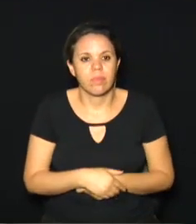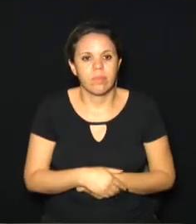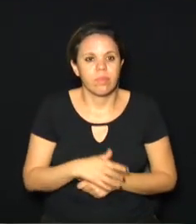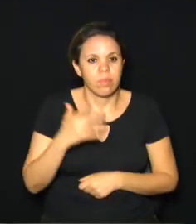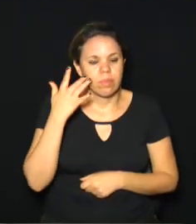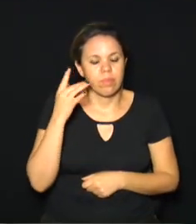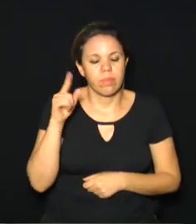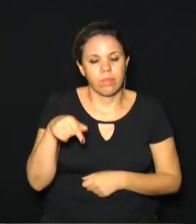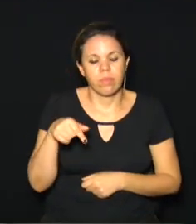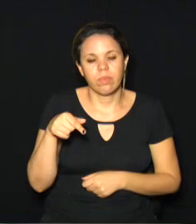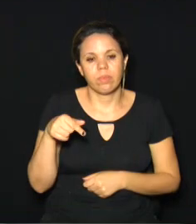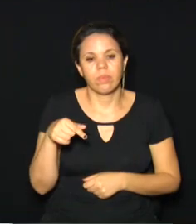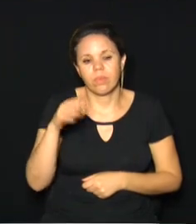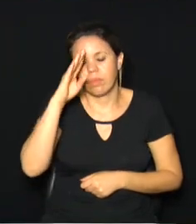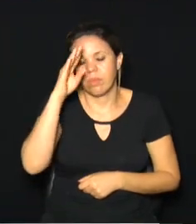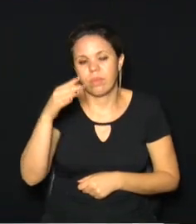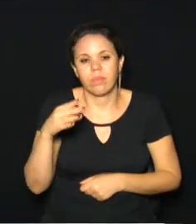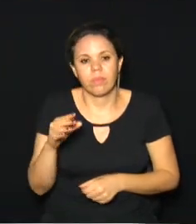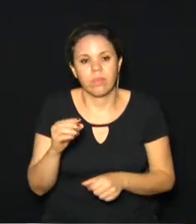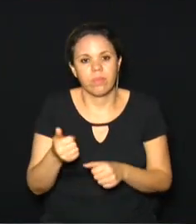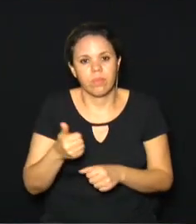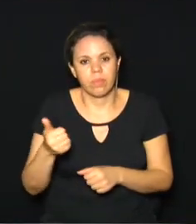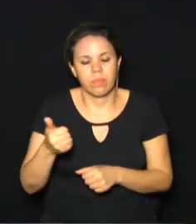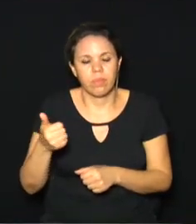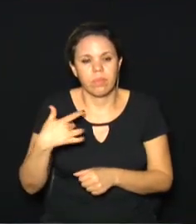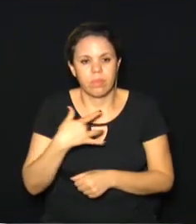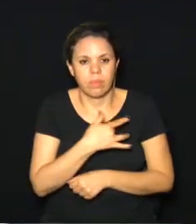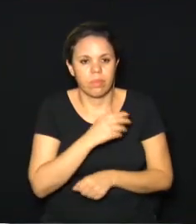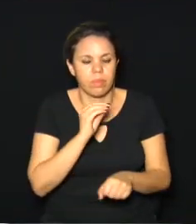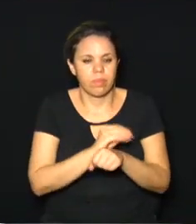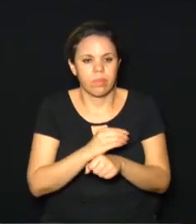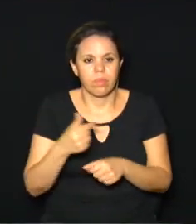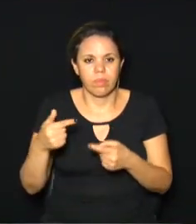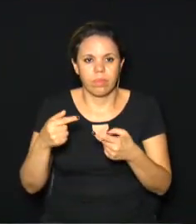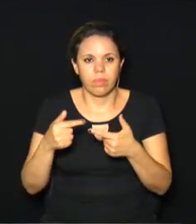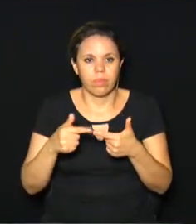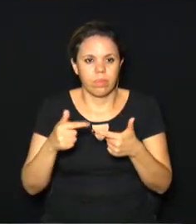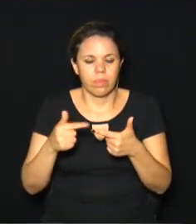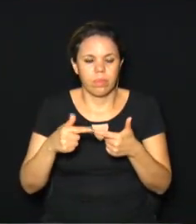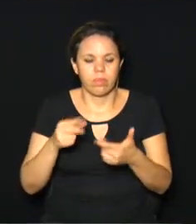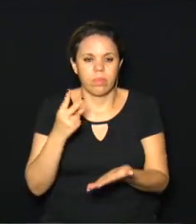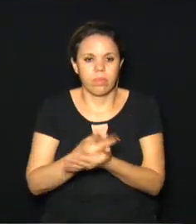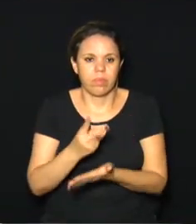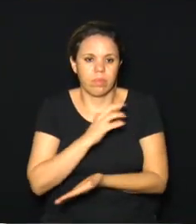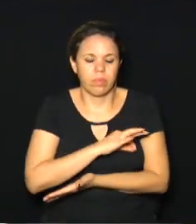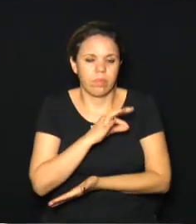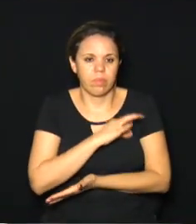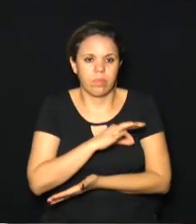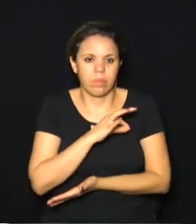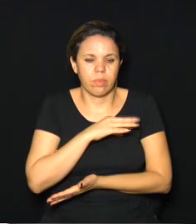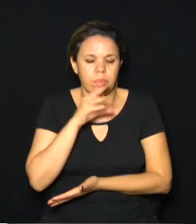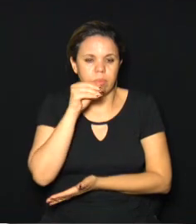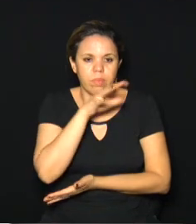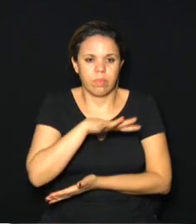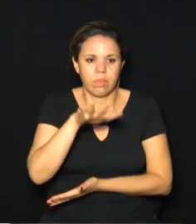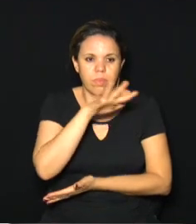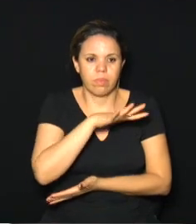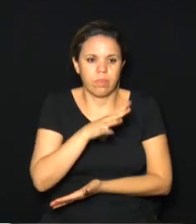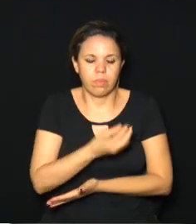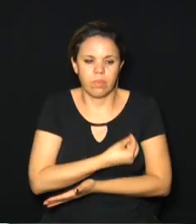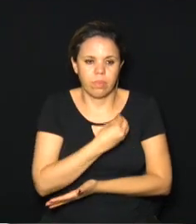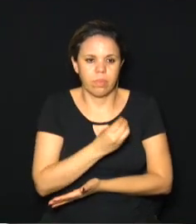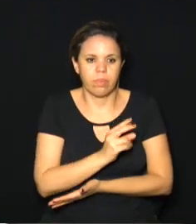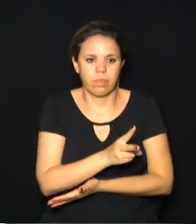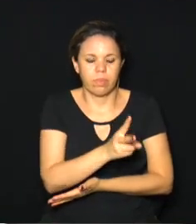o principal. Proteção da saúde em primeiro lugar, em segundo lugar, manter a remuneração que dê condição de vida a